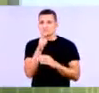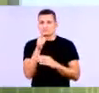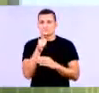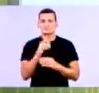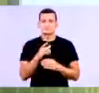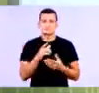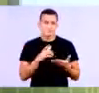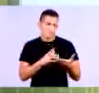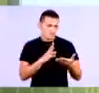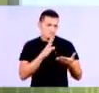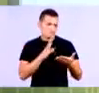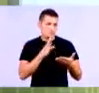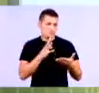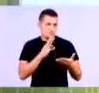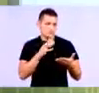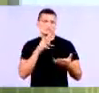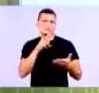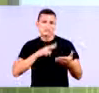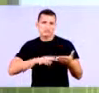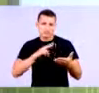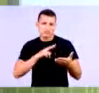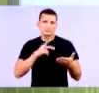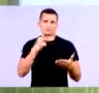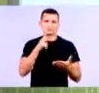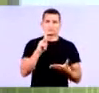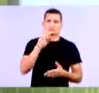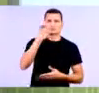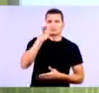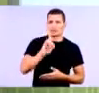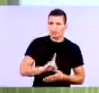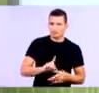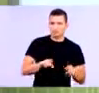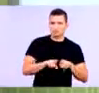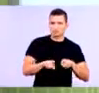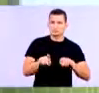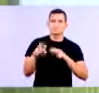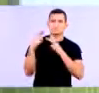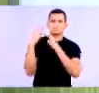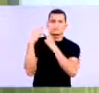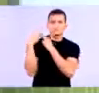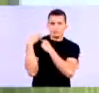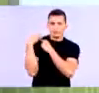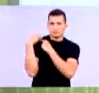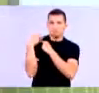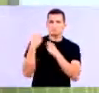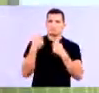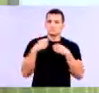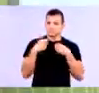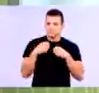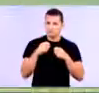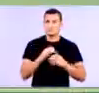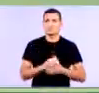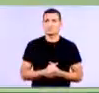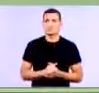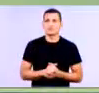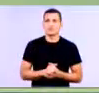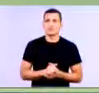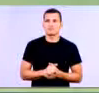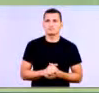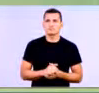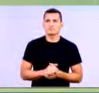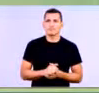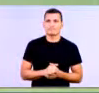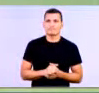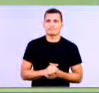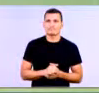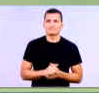tome conhecimento dos seus direitos e responsabilidades. Então, tem que ser sucinta. Não